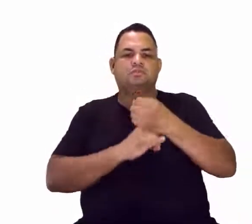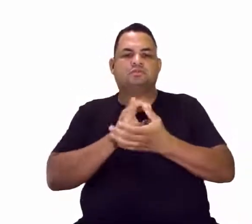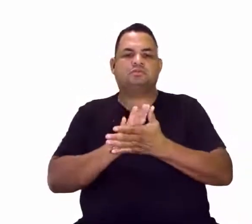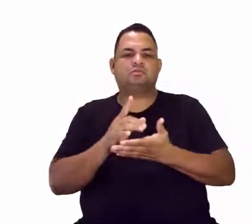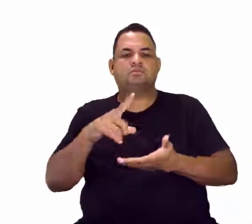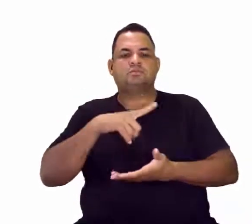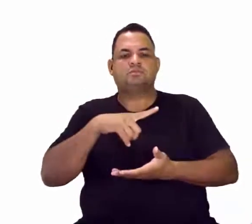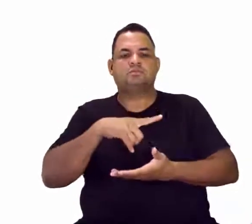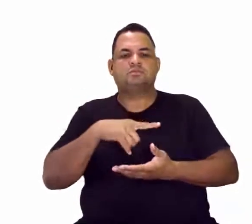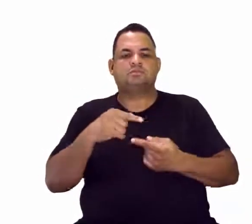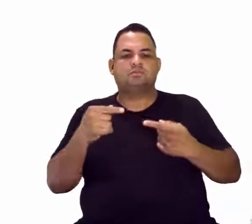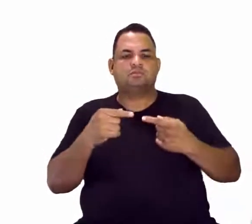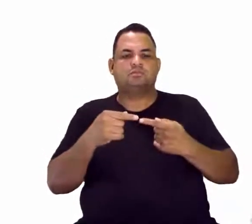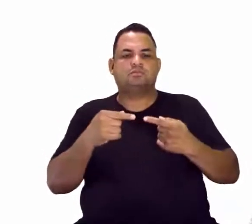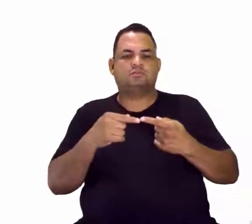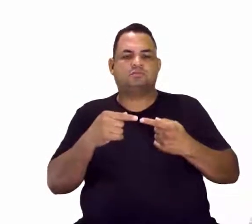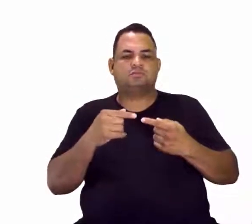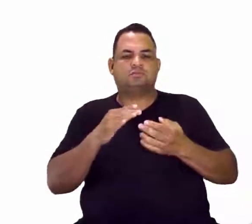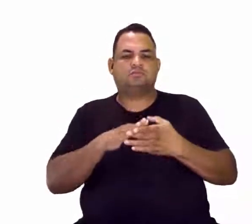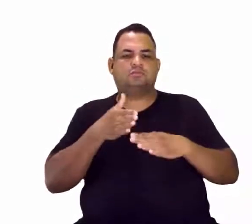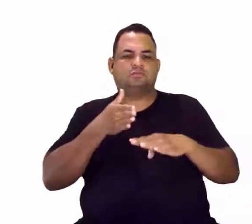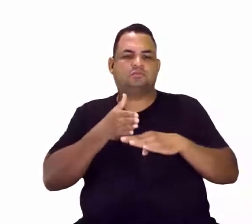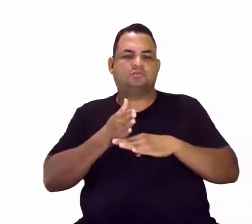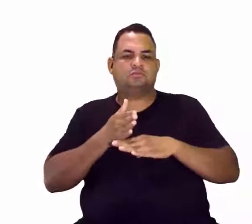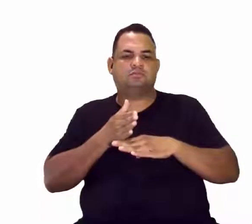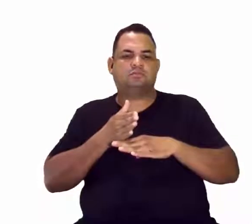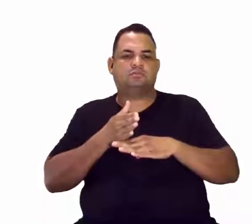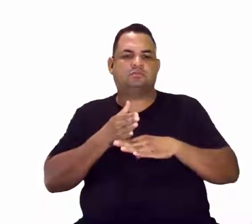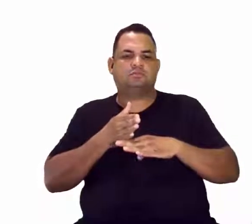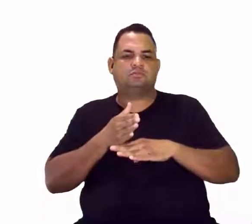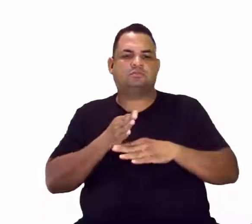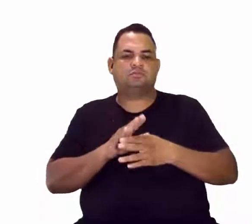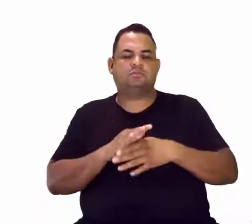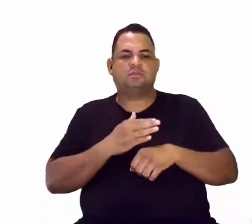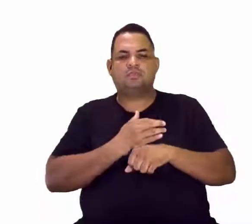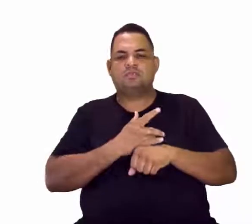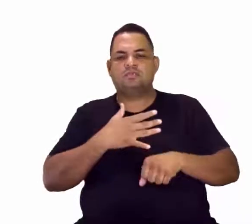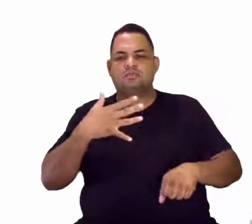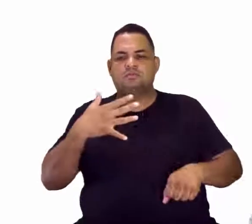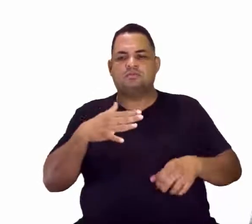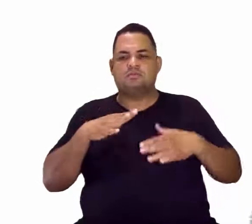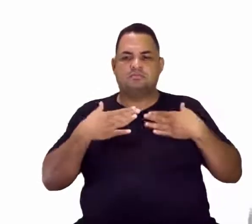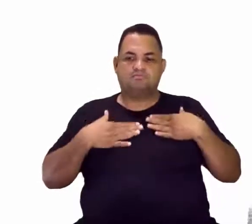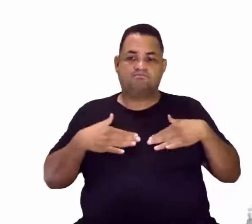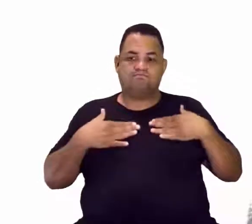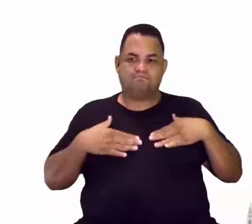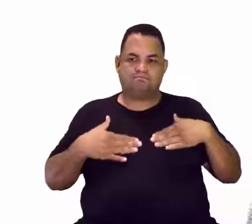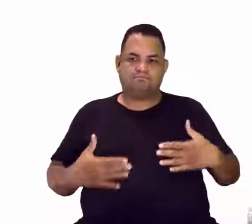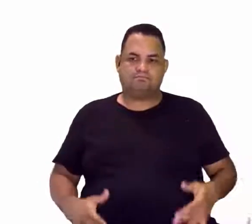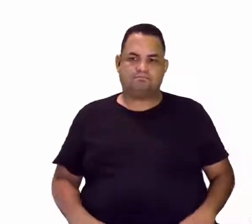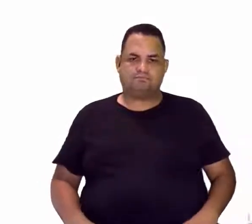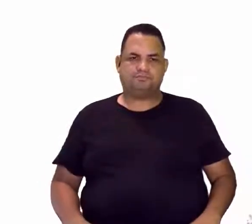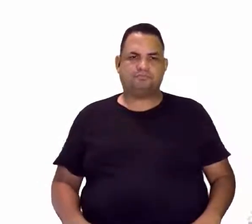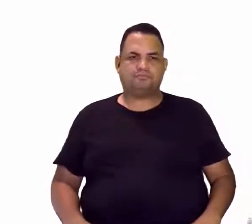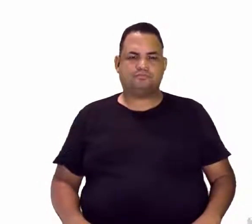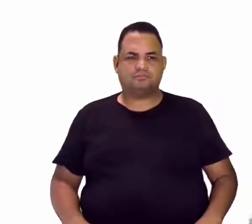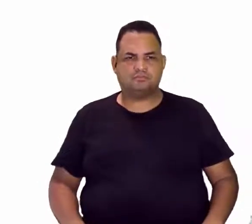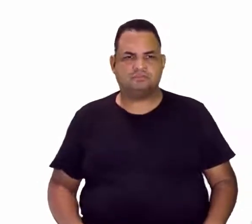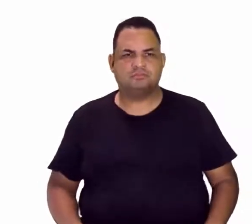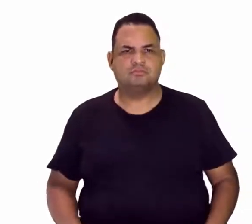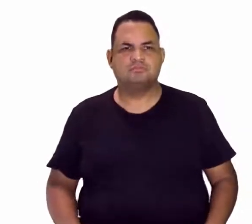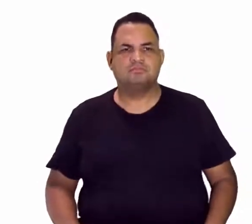que estiver ligado direto ao nosso ácido. Tranquilo? E aí a gente